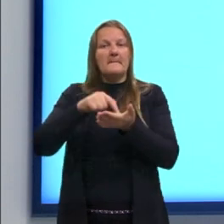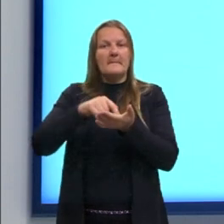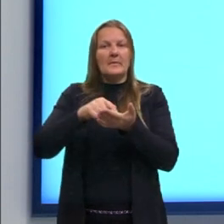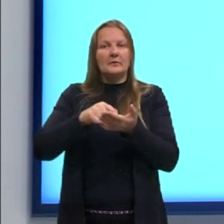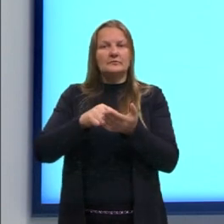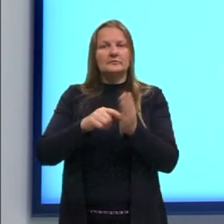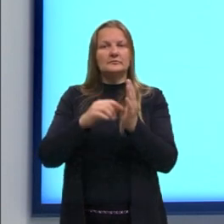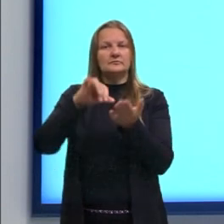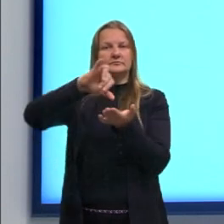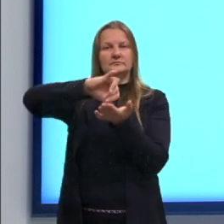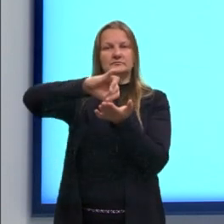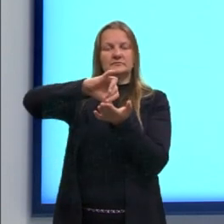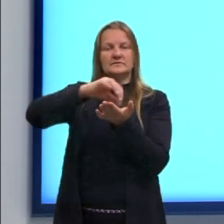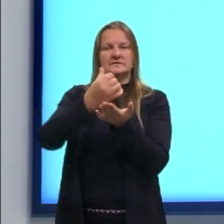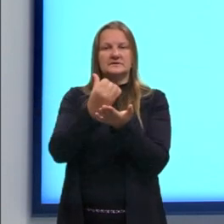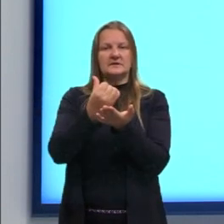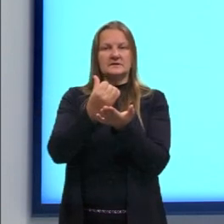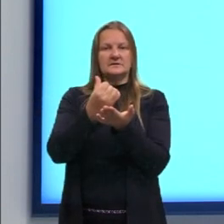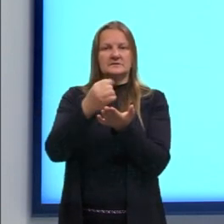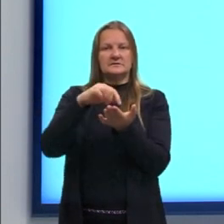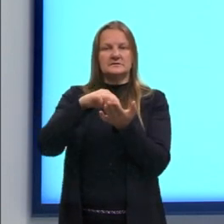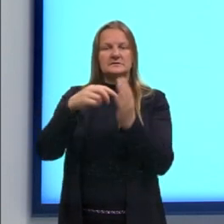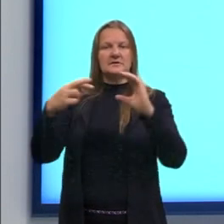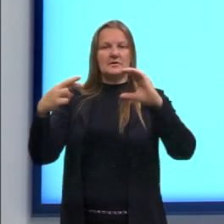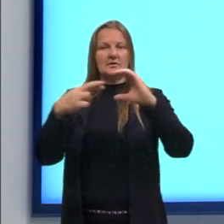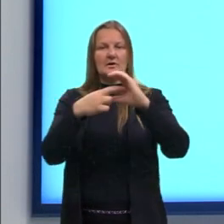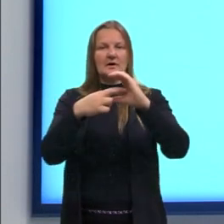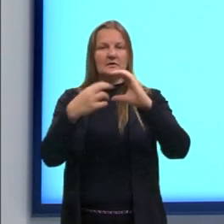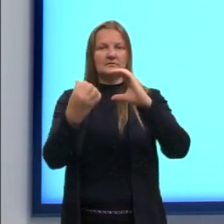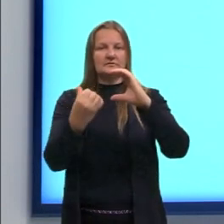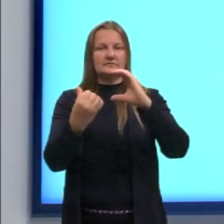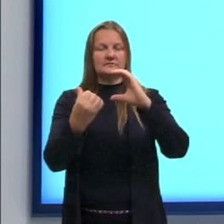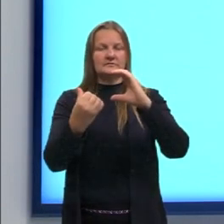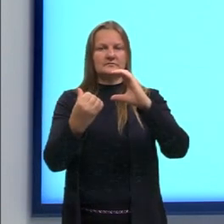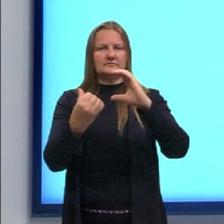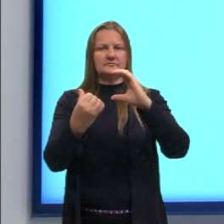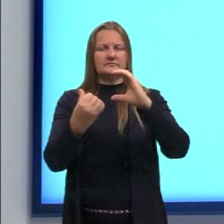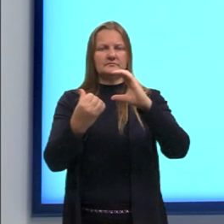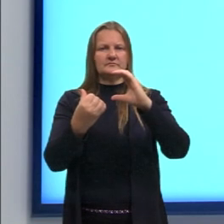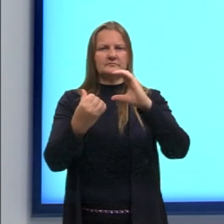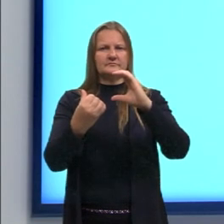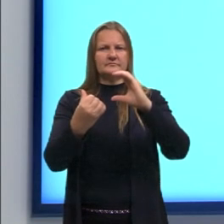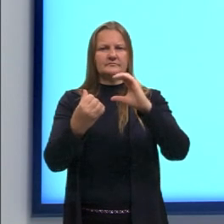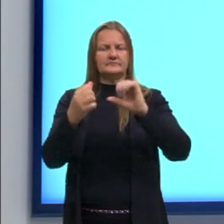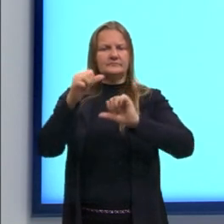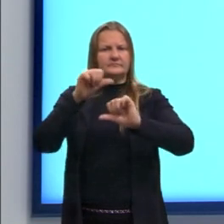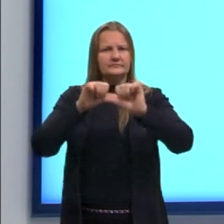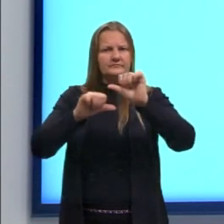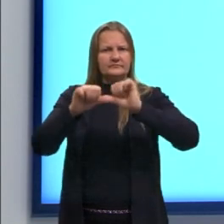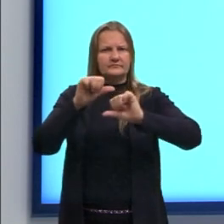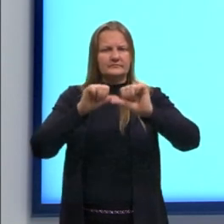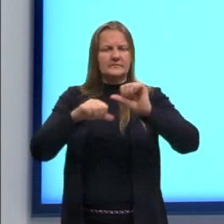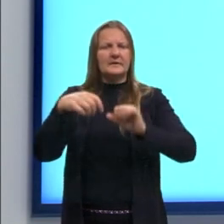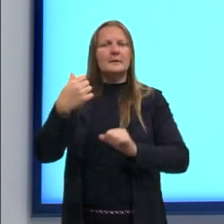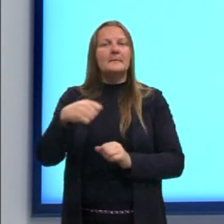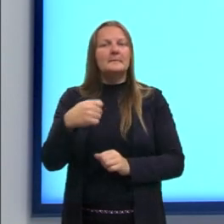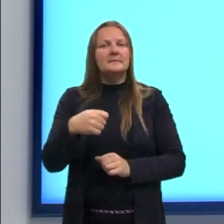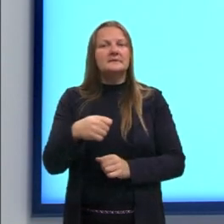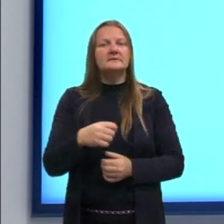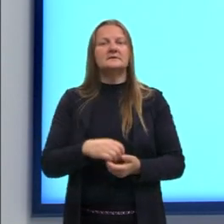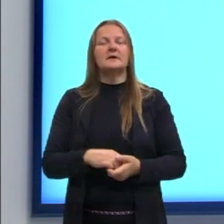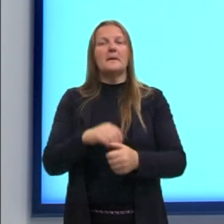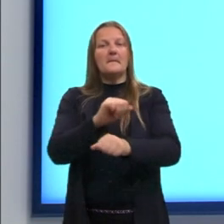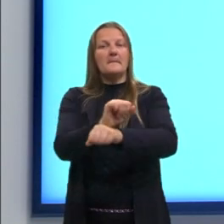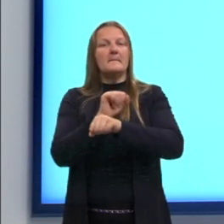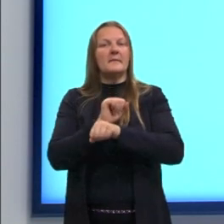no raio igual a 6 quando nós realizarmos nessa transição nós precisamos parar